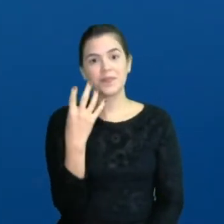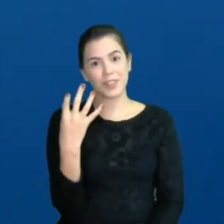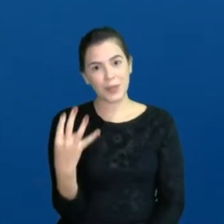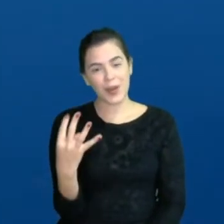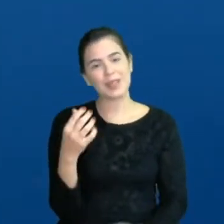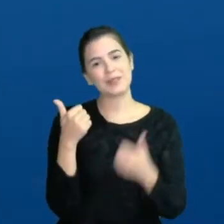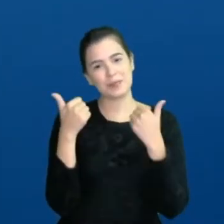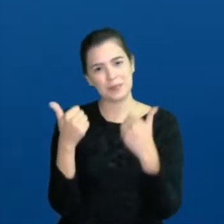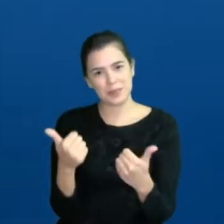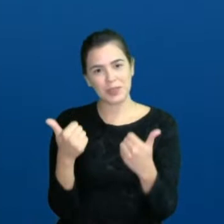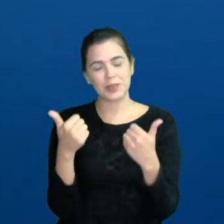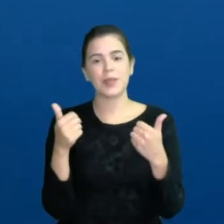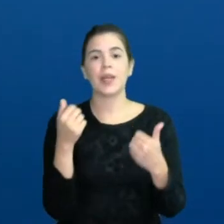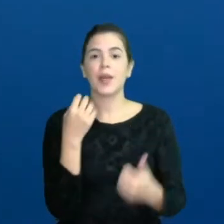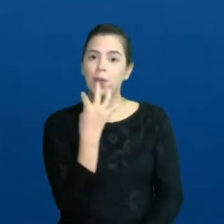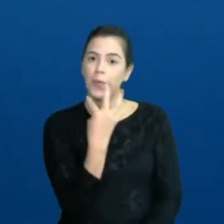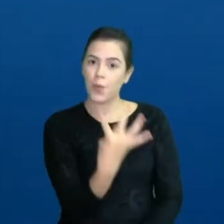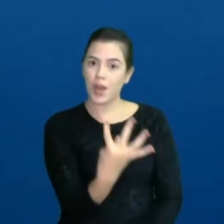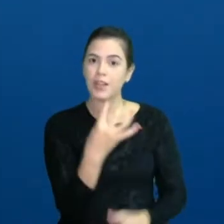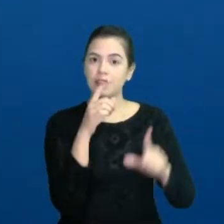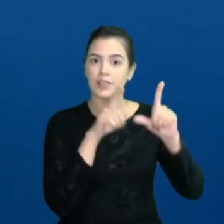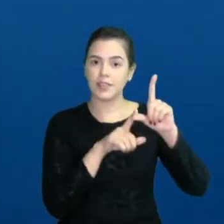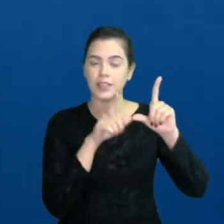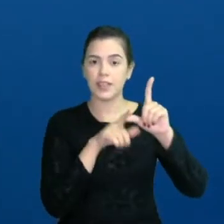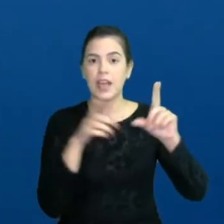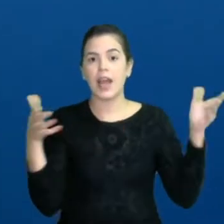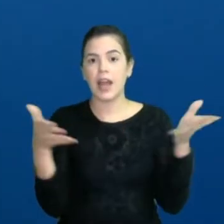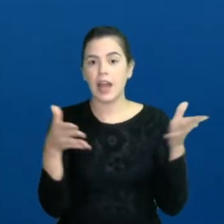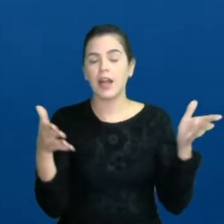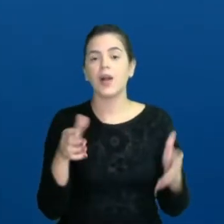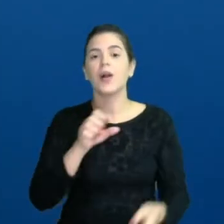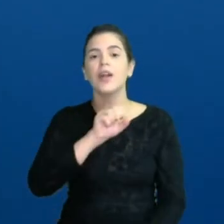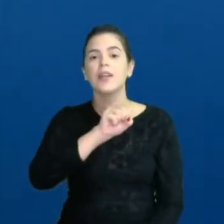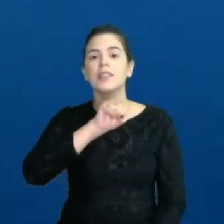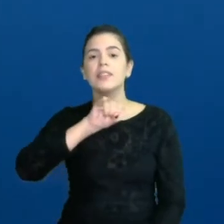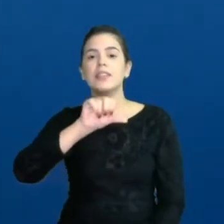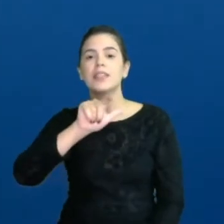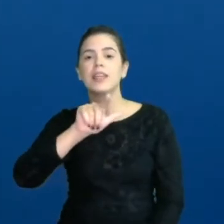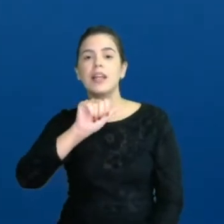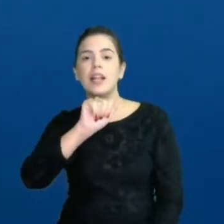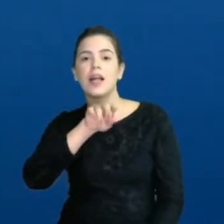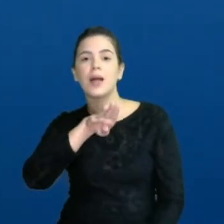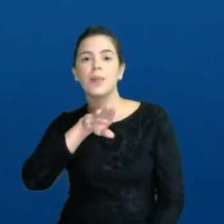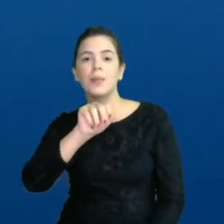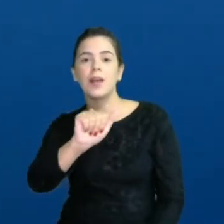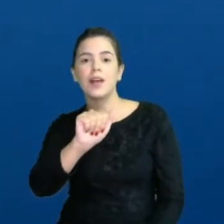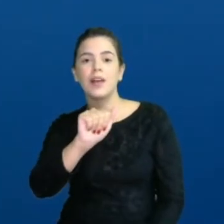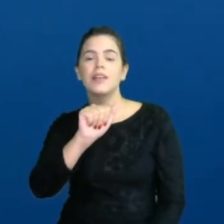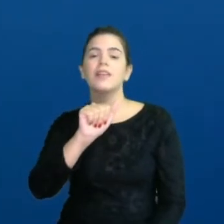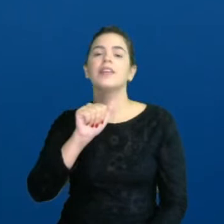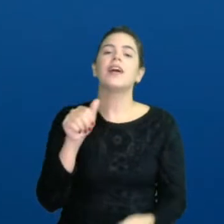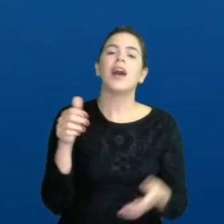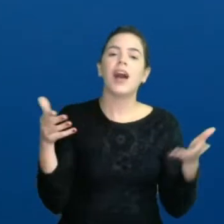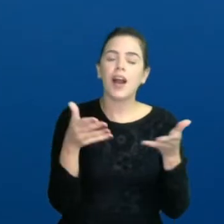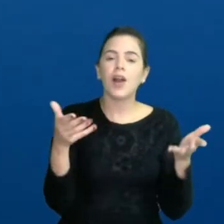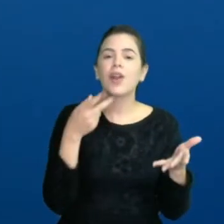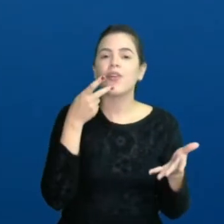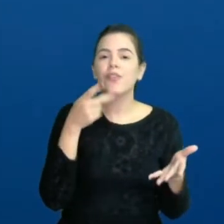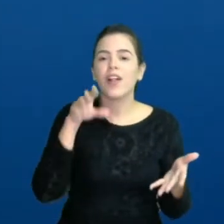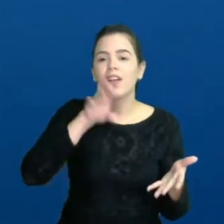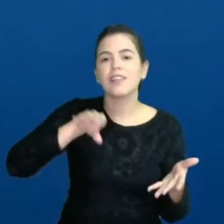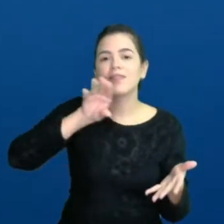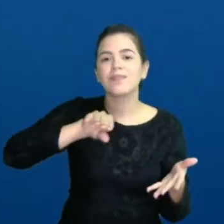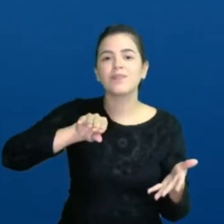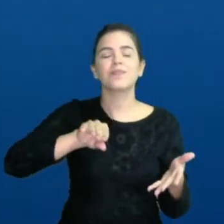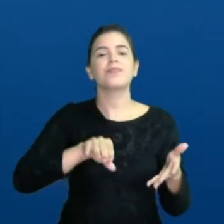4. Muito bem. 4 letras. E agora a sílaba. Vamos lá falar comigo a palavra dedo. De,